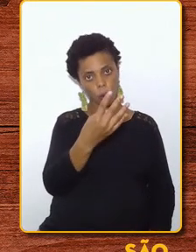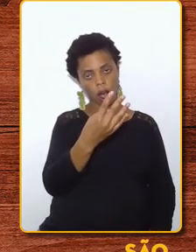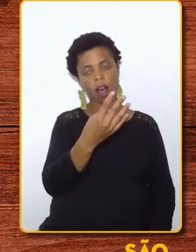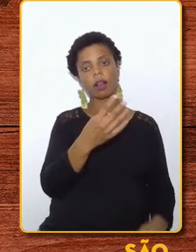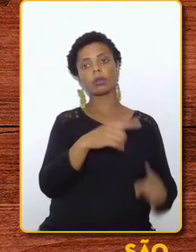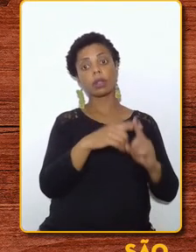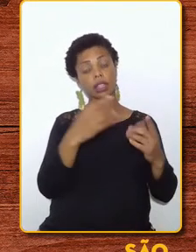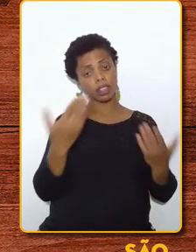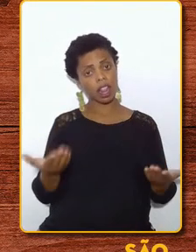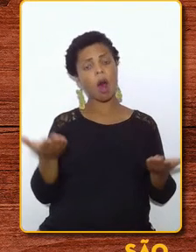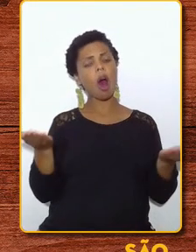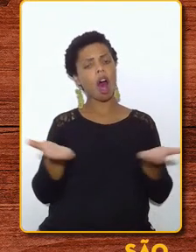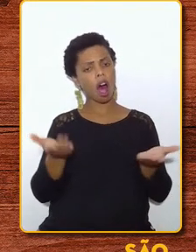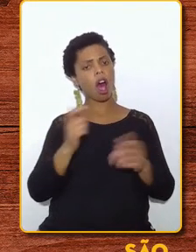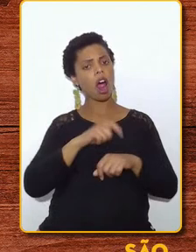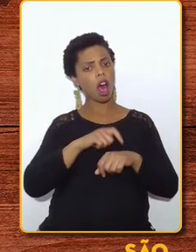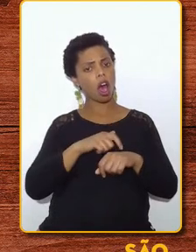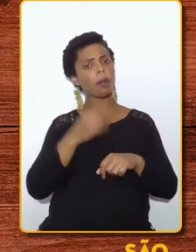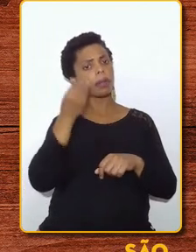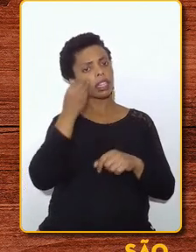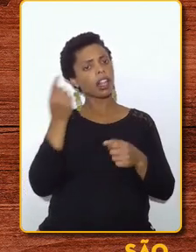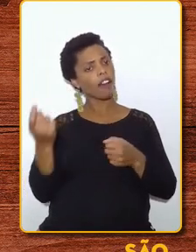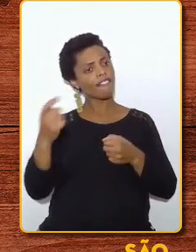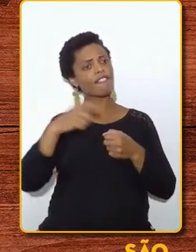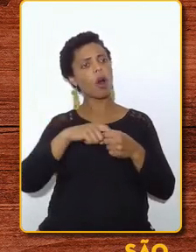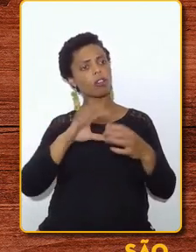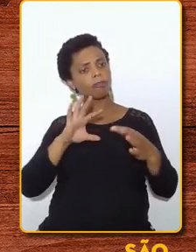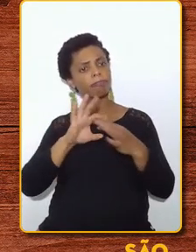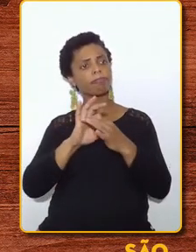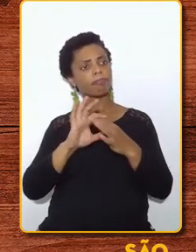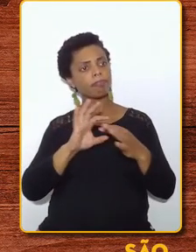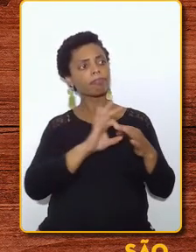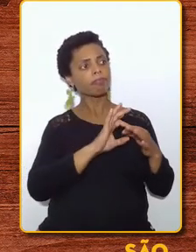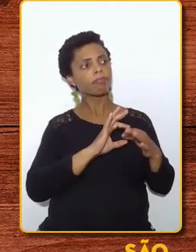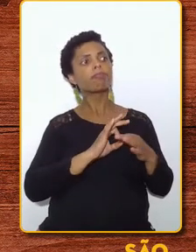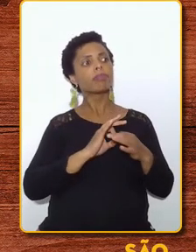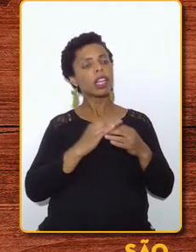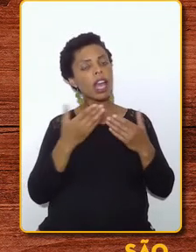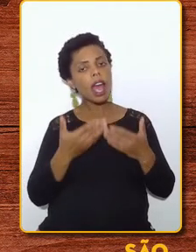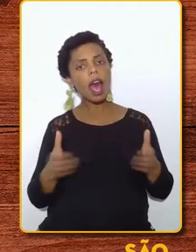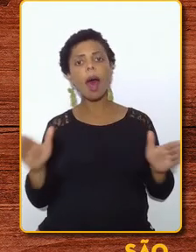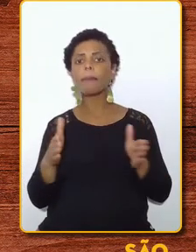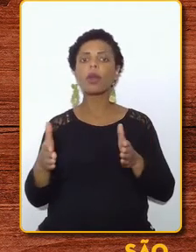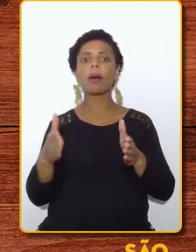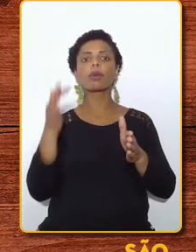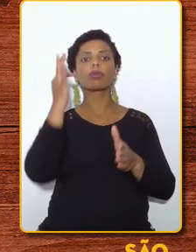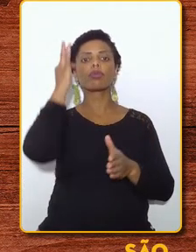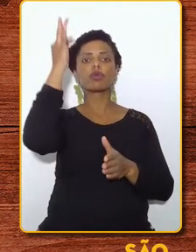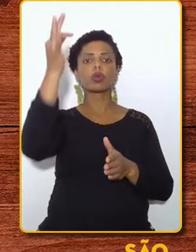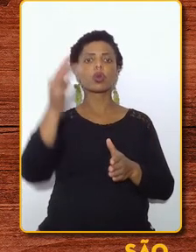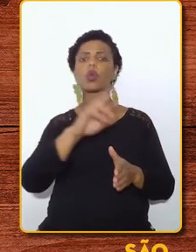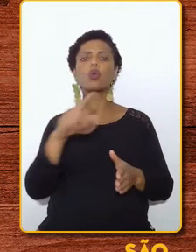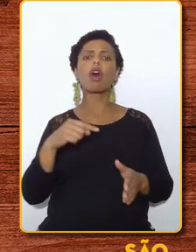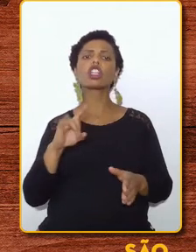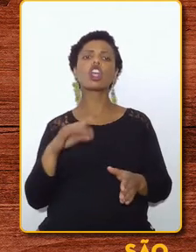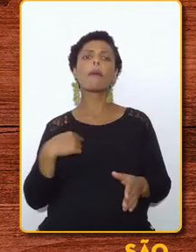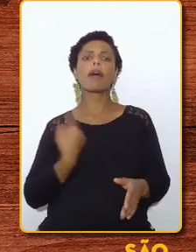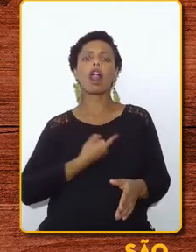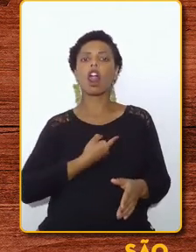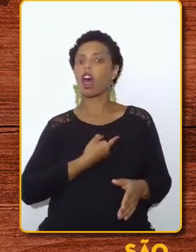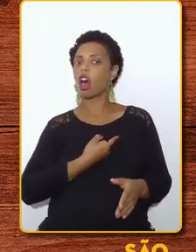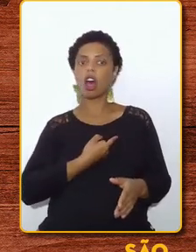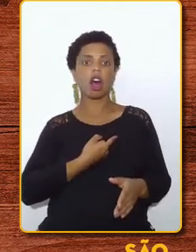refazer essas alianças e abrir esse caminho para o futuro. Não para nós só, né? Para a